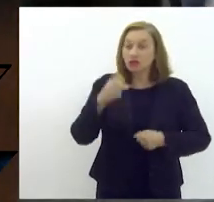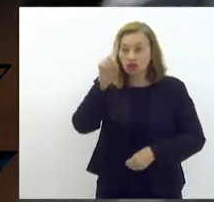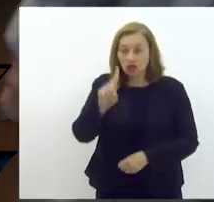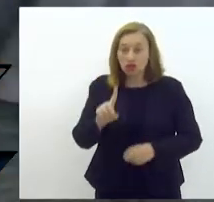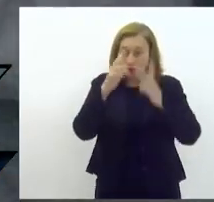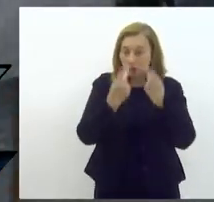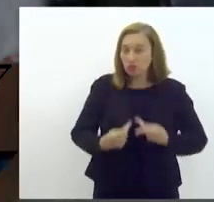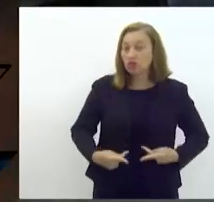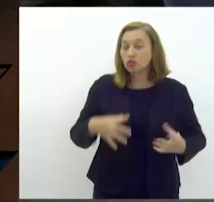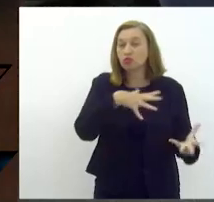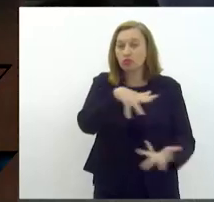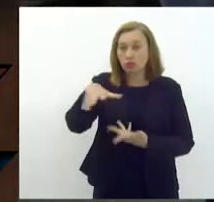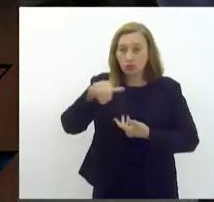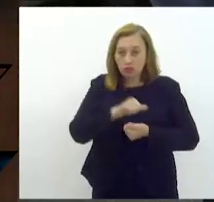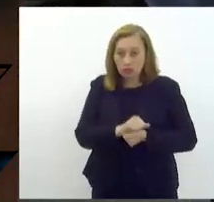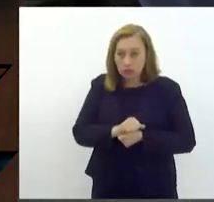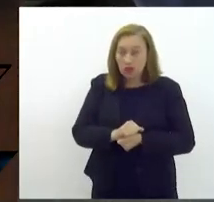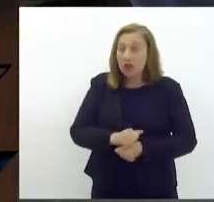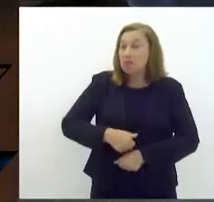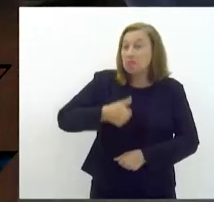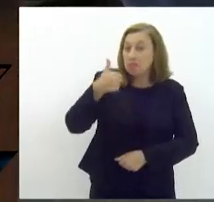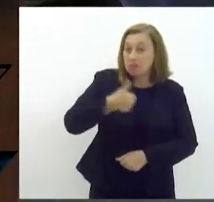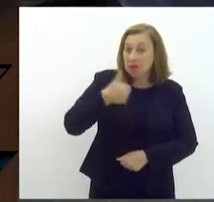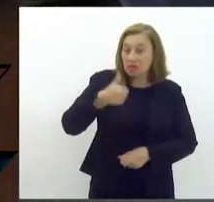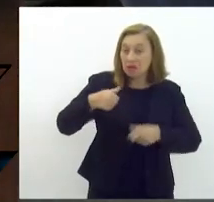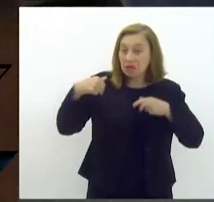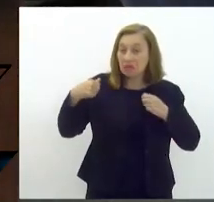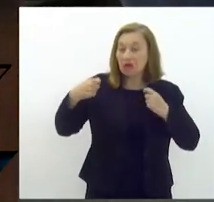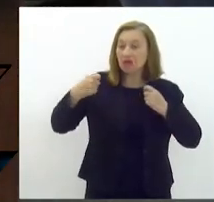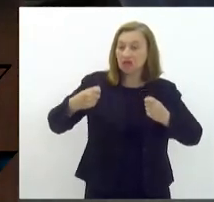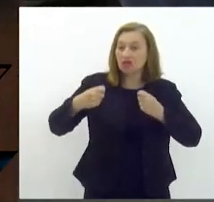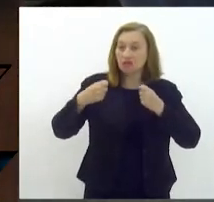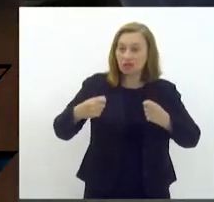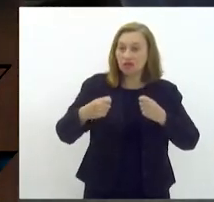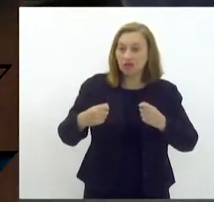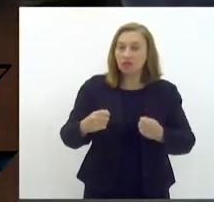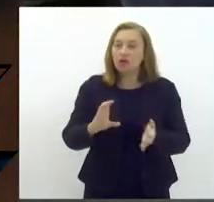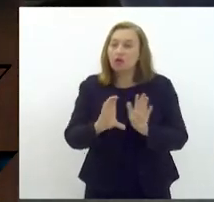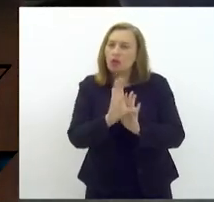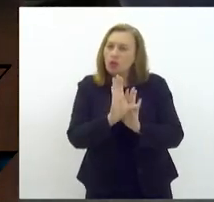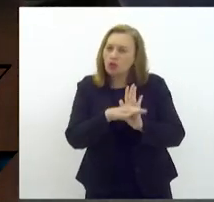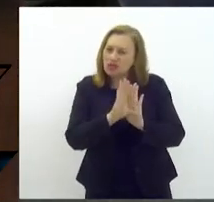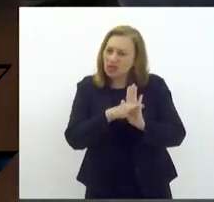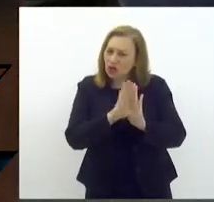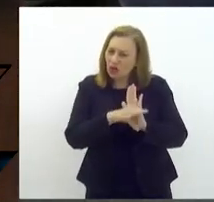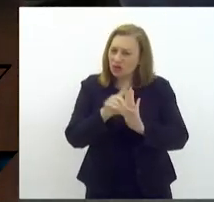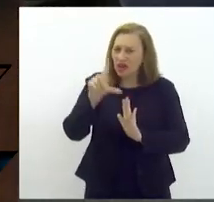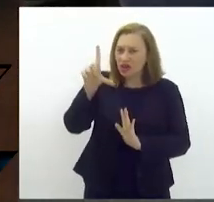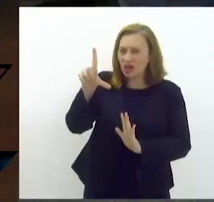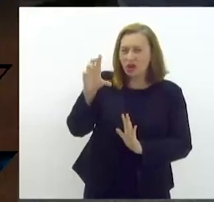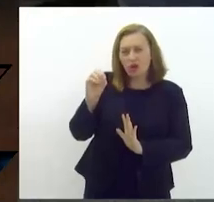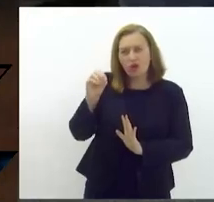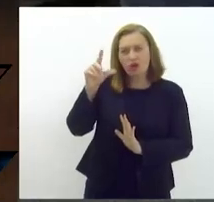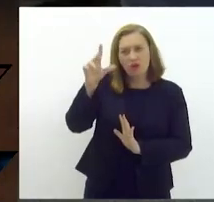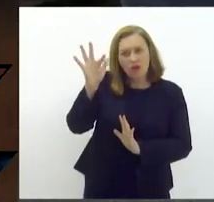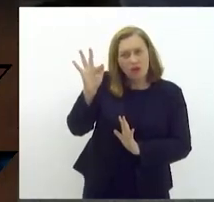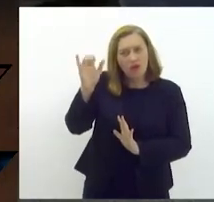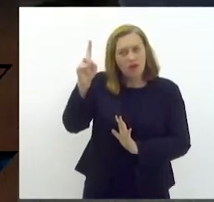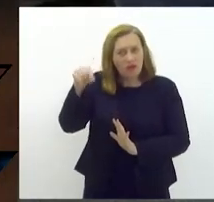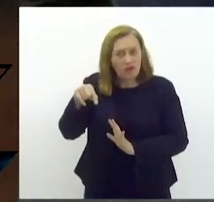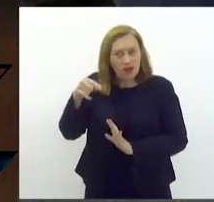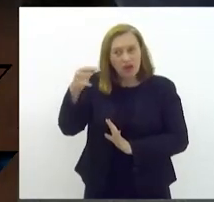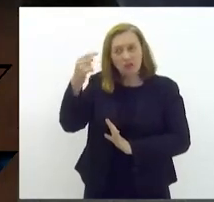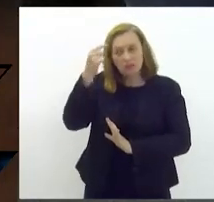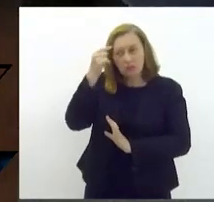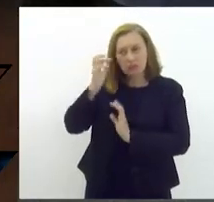direitos humanos no mundo foi uma das primeiras ativistas acunharam o conceito de oferta tornando um paradigma de reflexão para